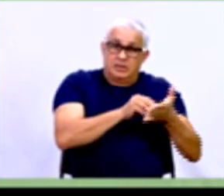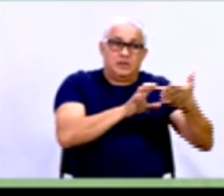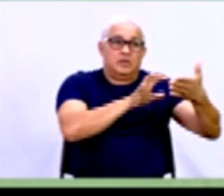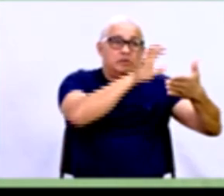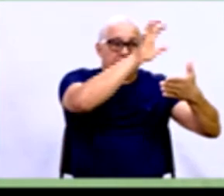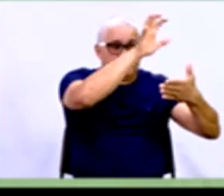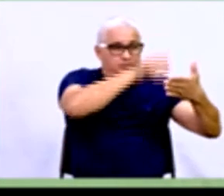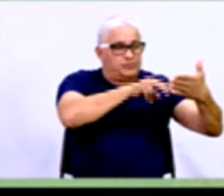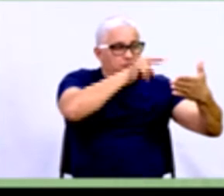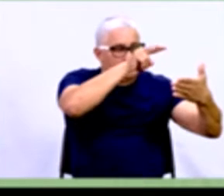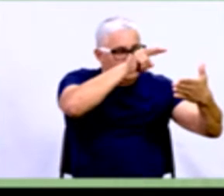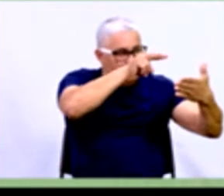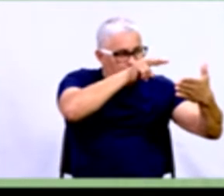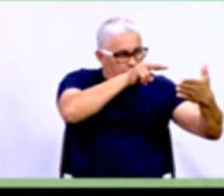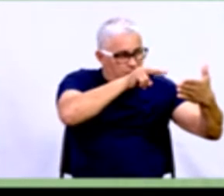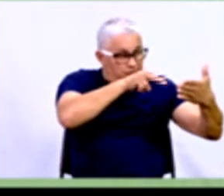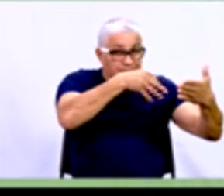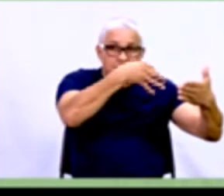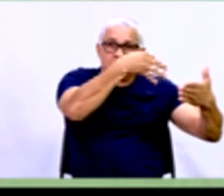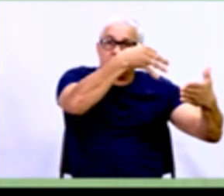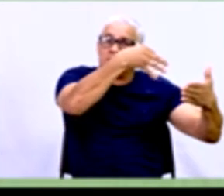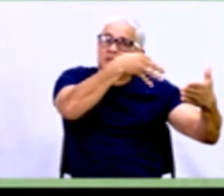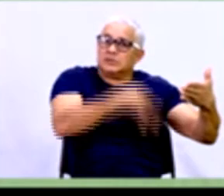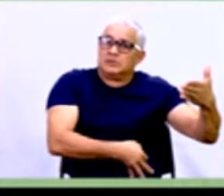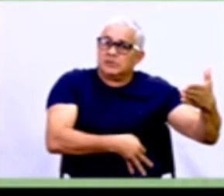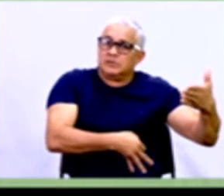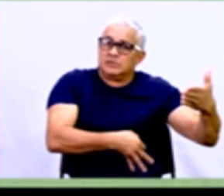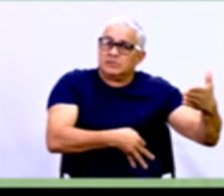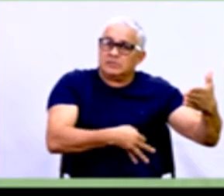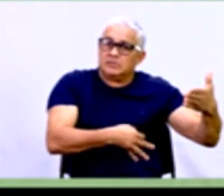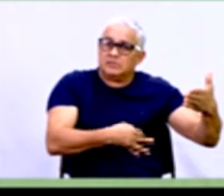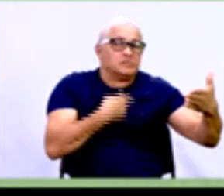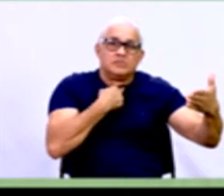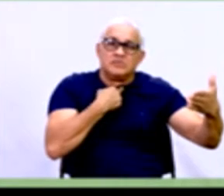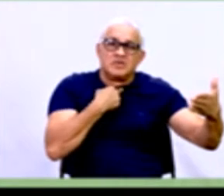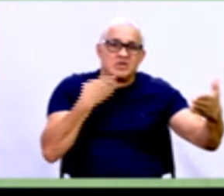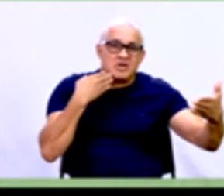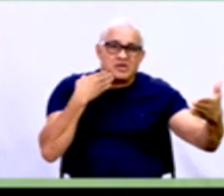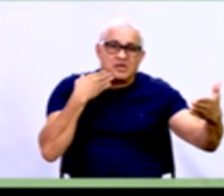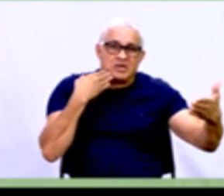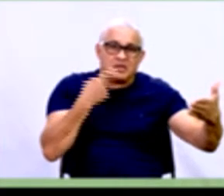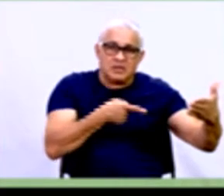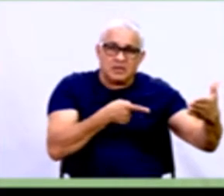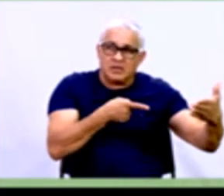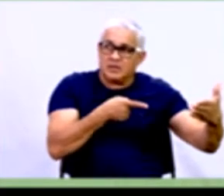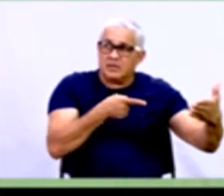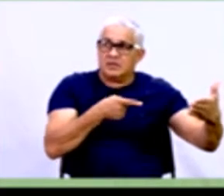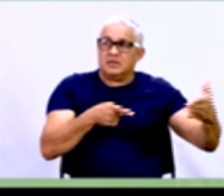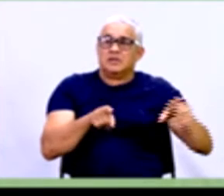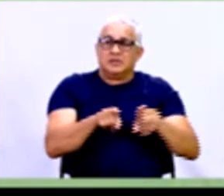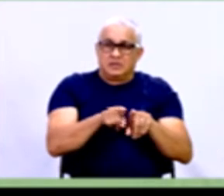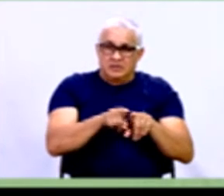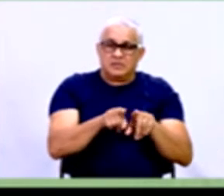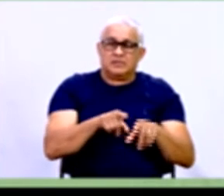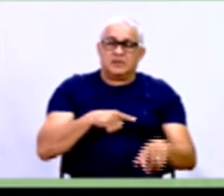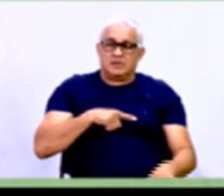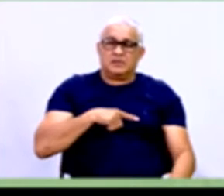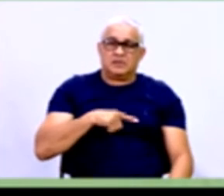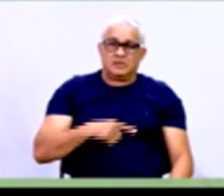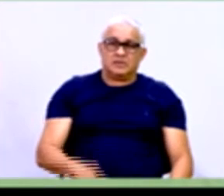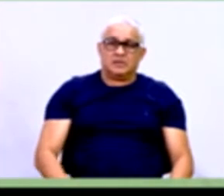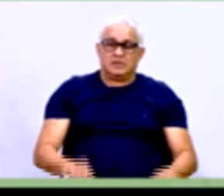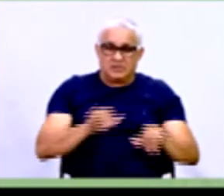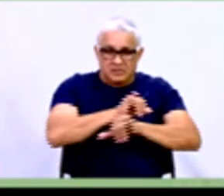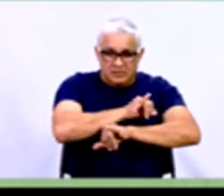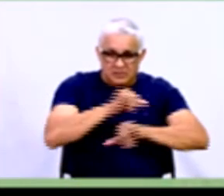os dados estão preenchidos e preenchidos de forma correta, sem rasura, inclusive, né? Nós temos aqui várias informações, nós temos no